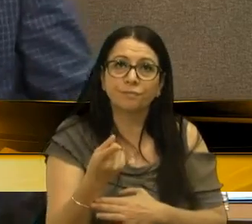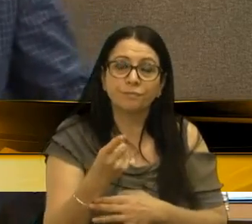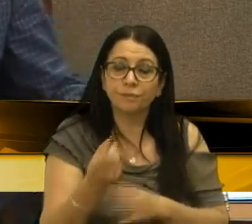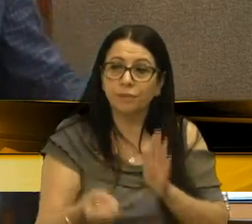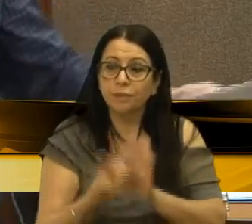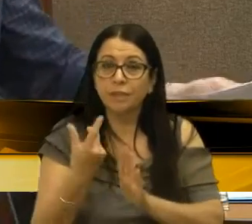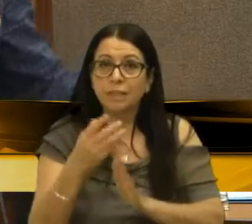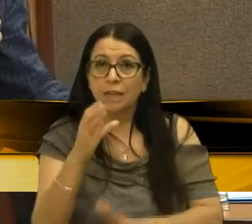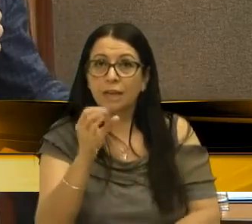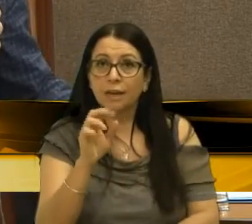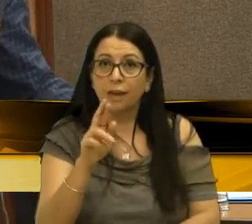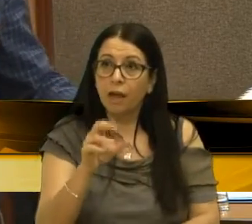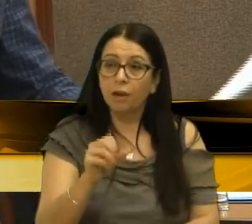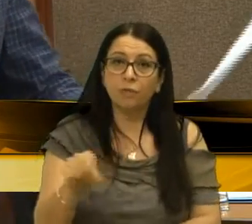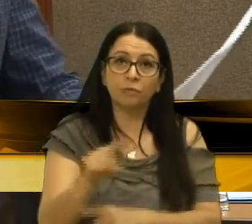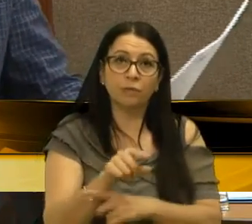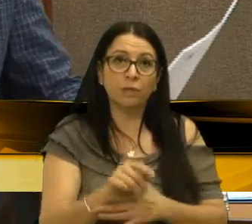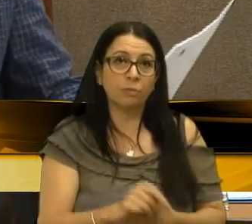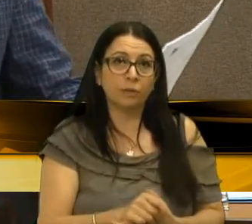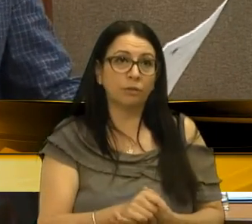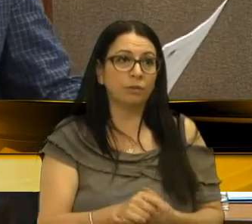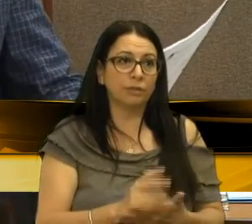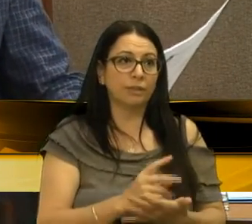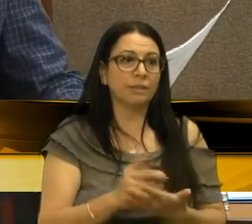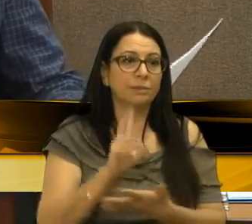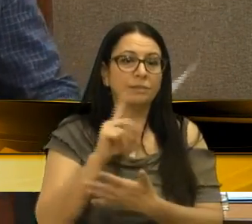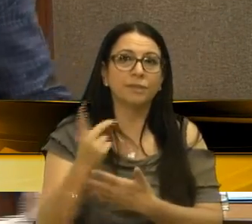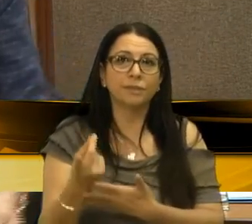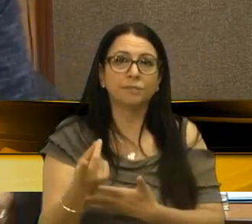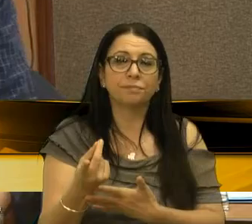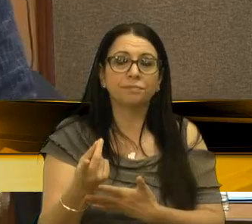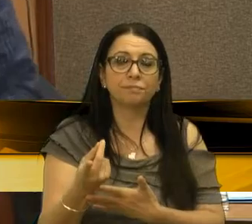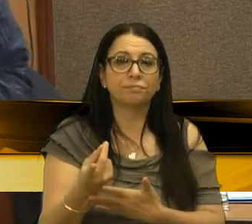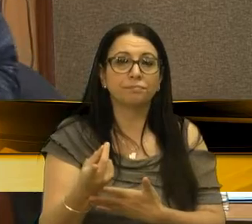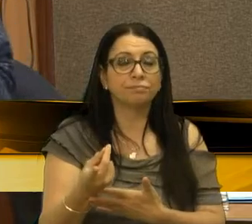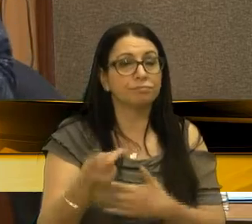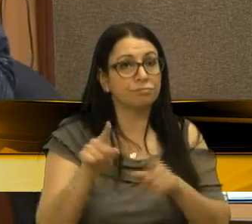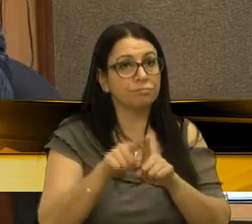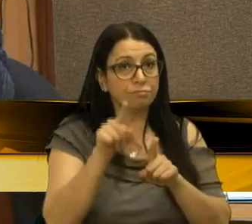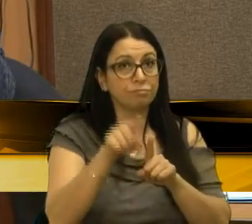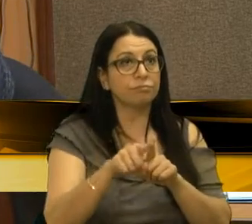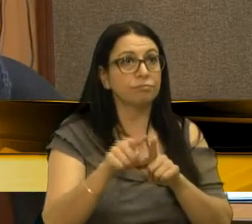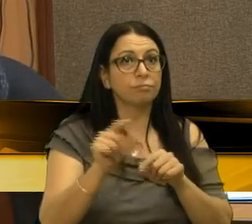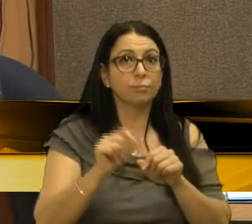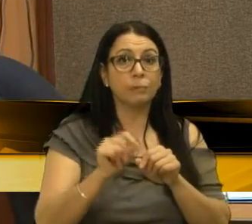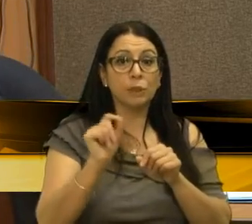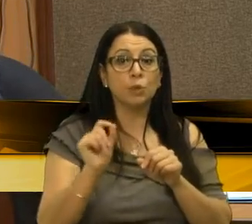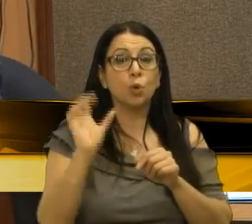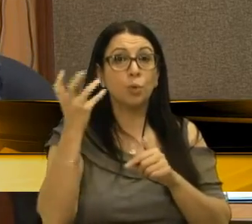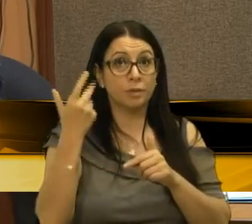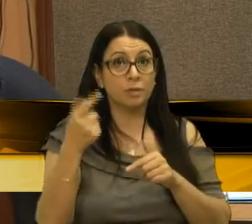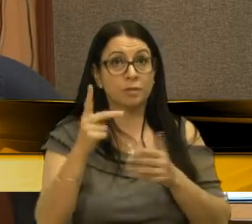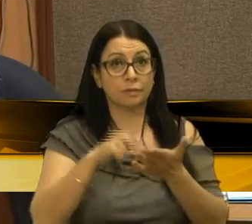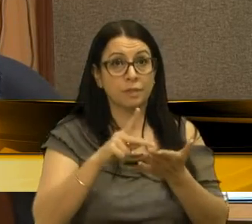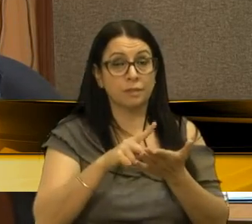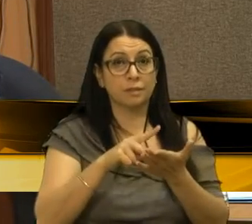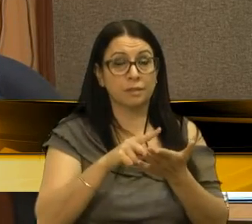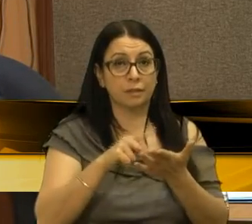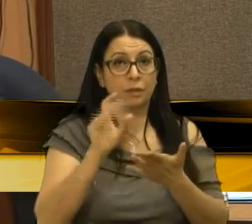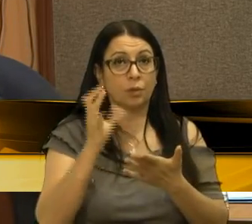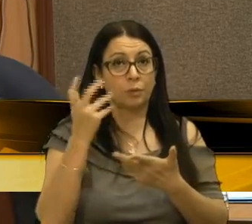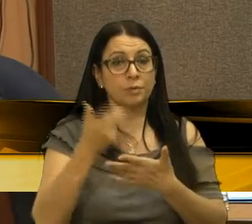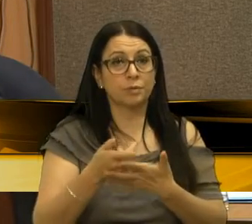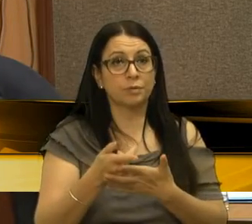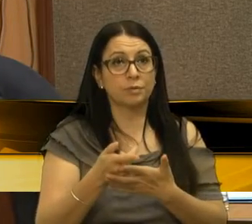de cargo também, na minha opinião, né? Sendo que, para que isso ocorra, exatamente tem que ocorrer